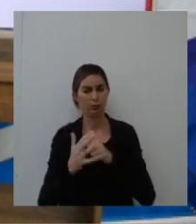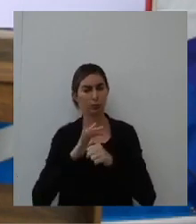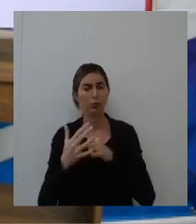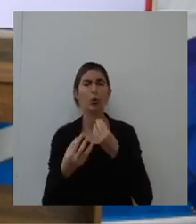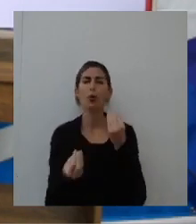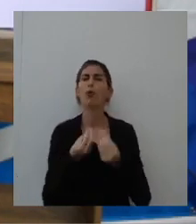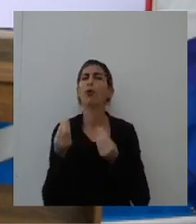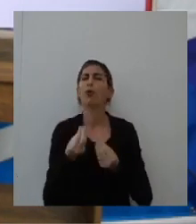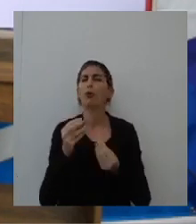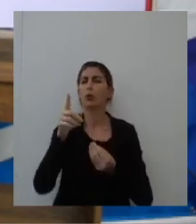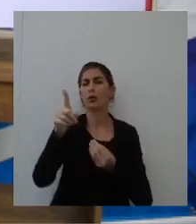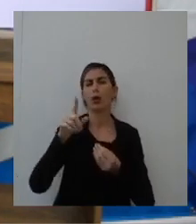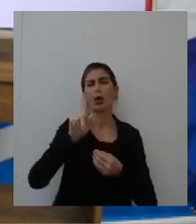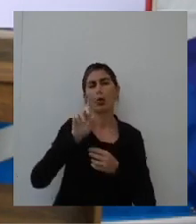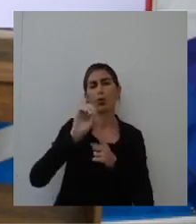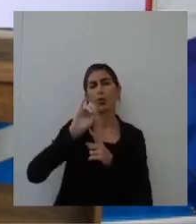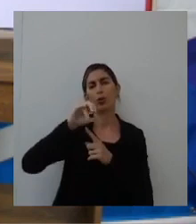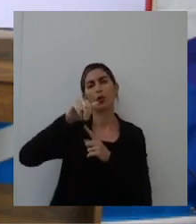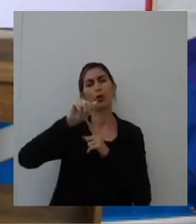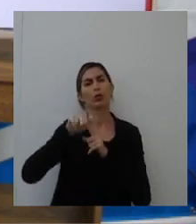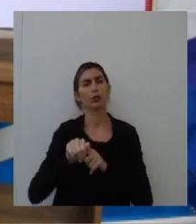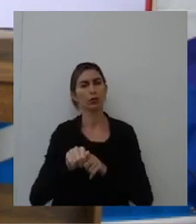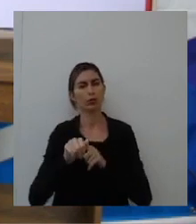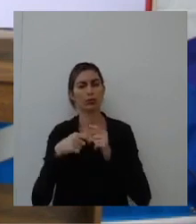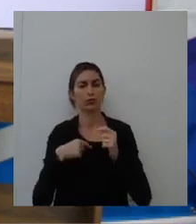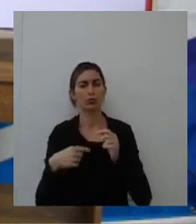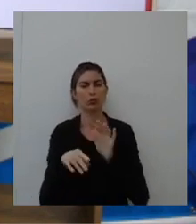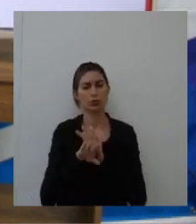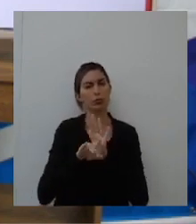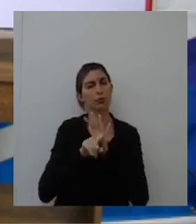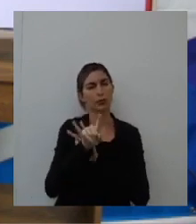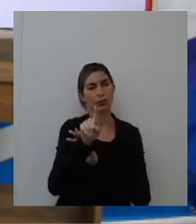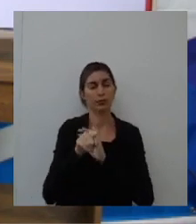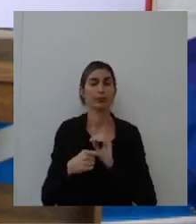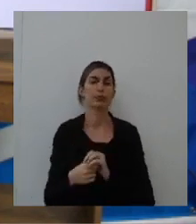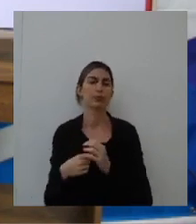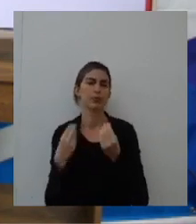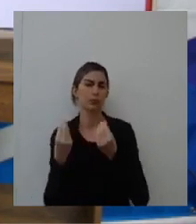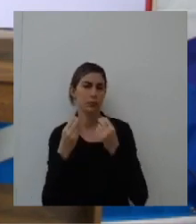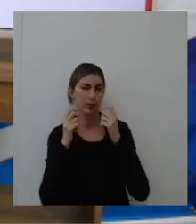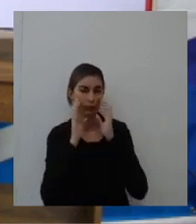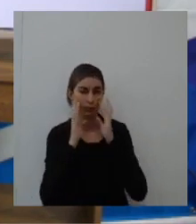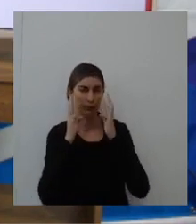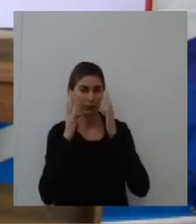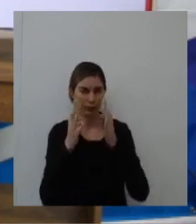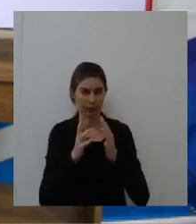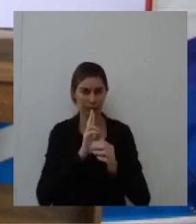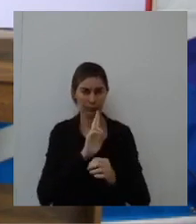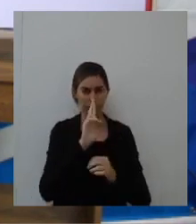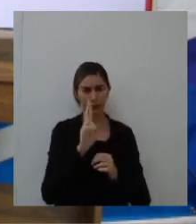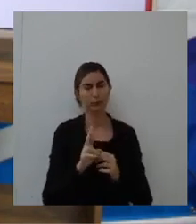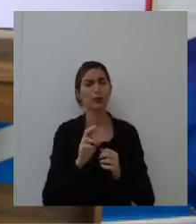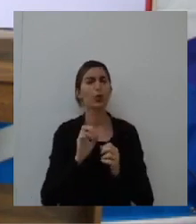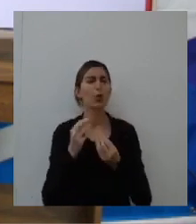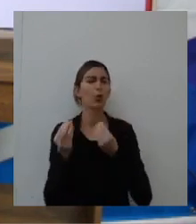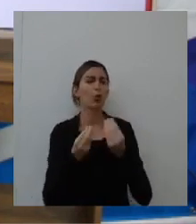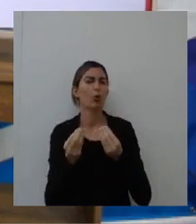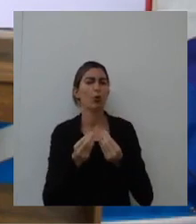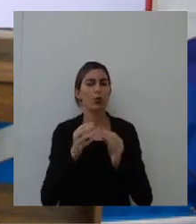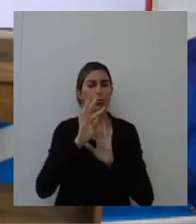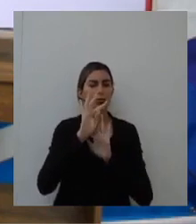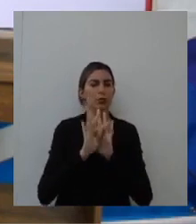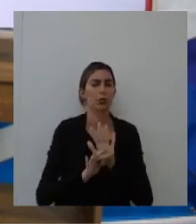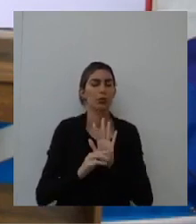que forma? E aí sim, a gente chega numa pergunta que a gente precisa prestar atenção na resposta. De que forma o